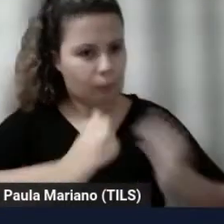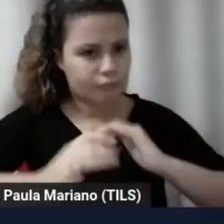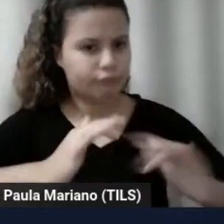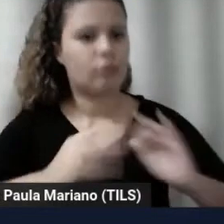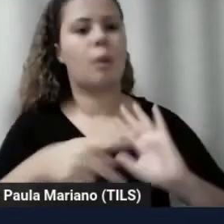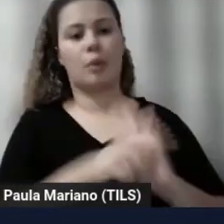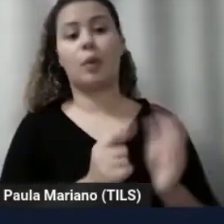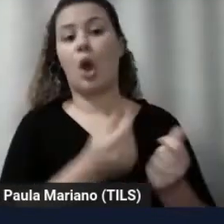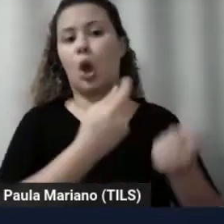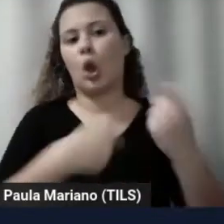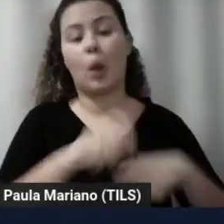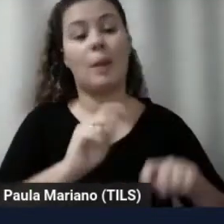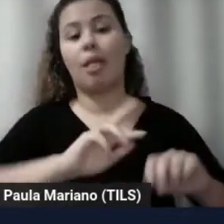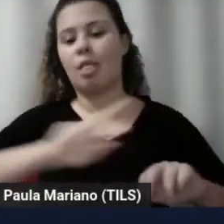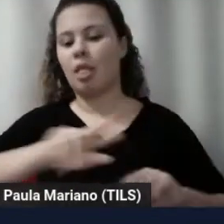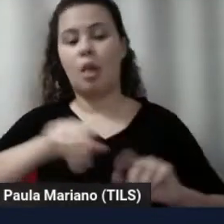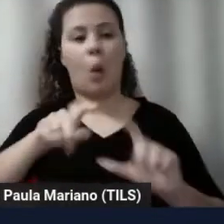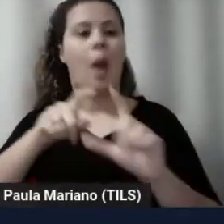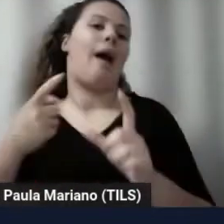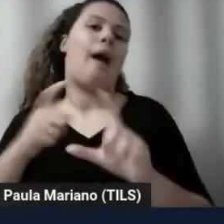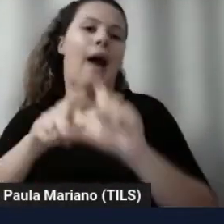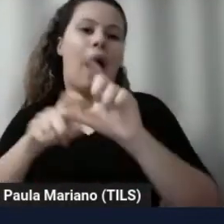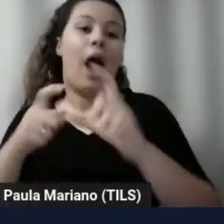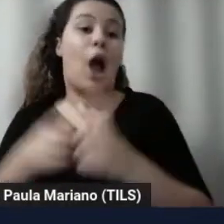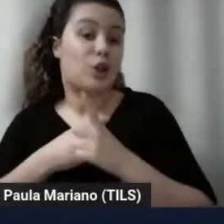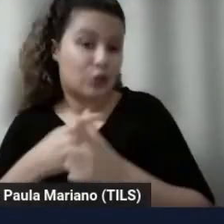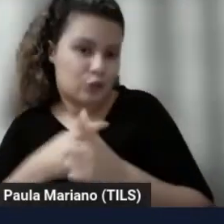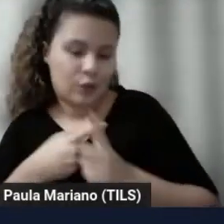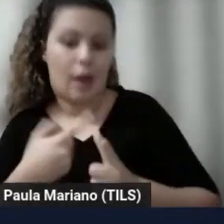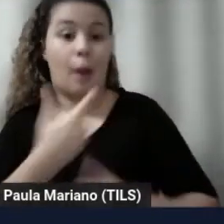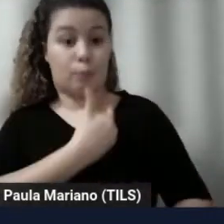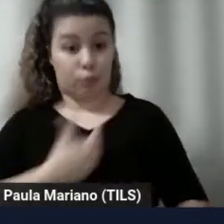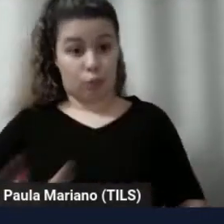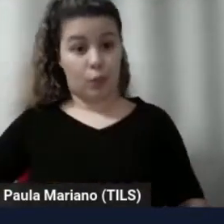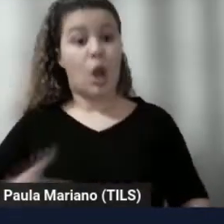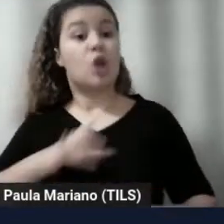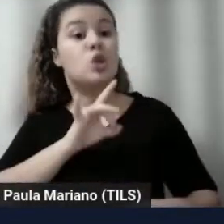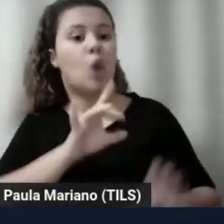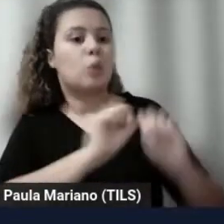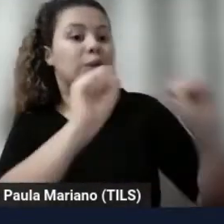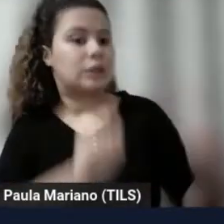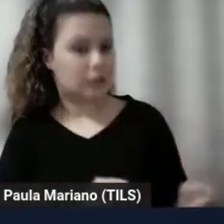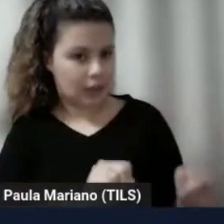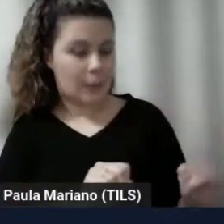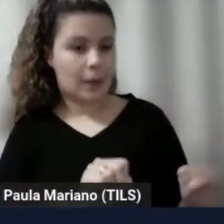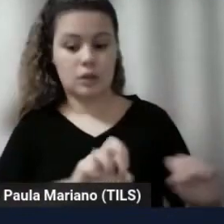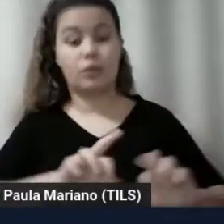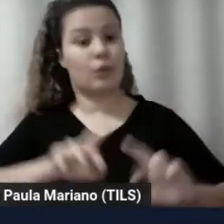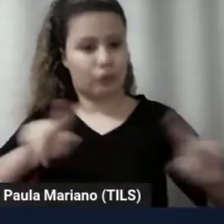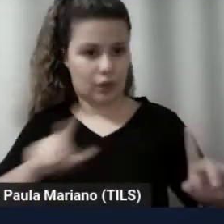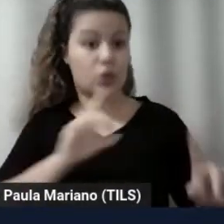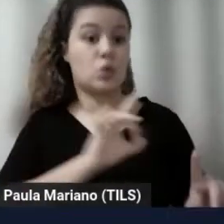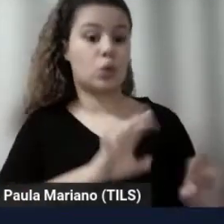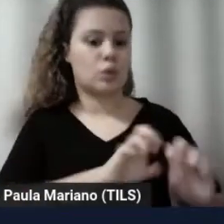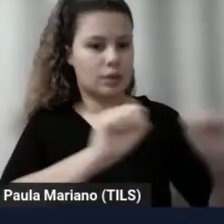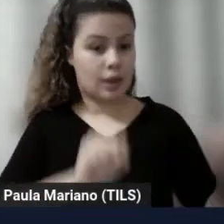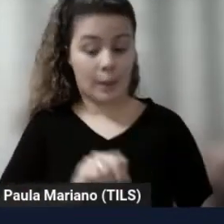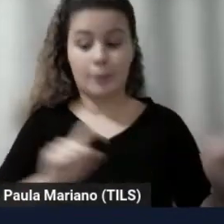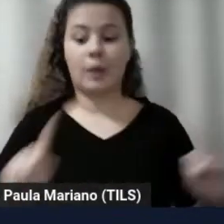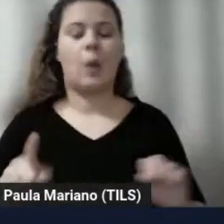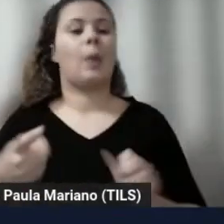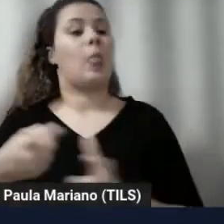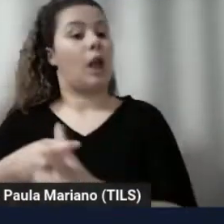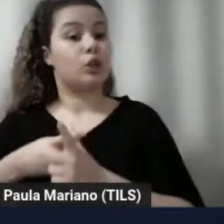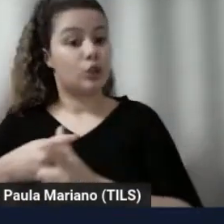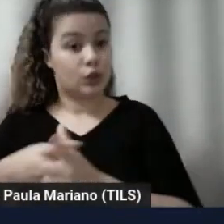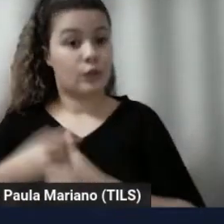falando de dívida pública, eu estou falando sistema da dívida. Por quê? São coisas distintas. Dívida pública, gente,